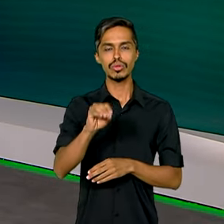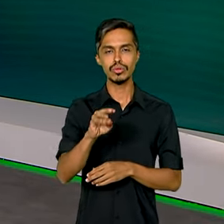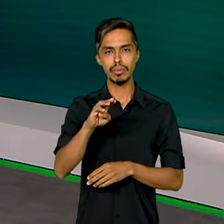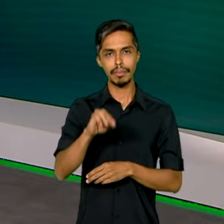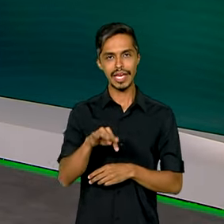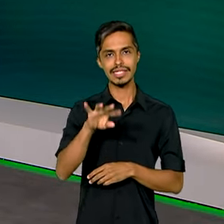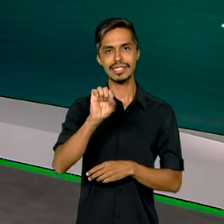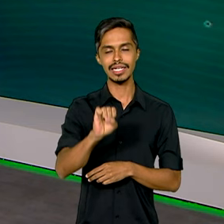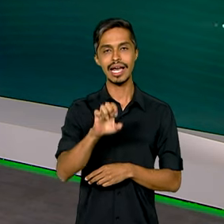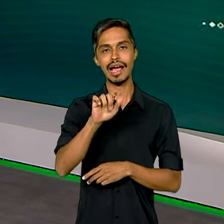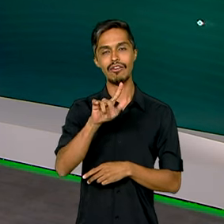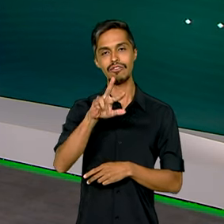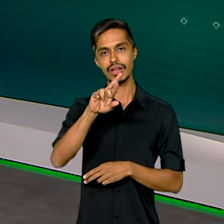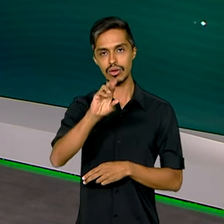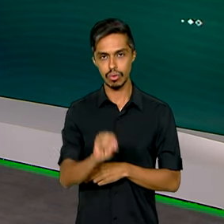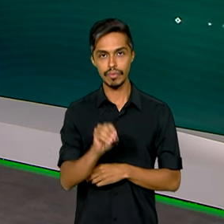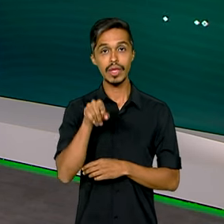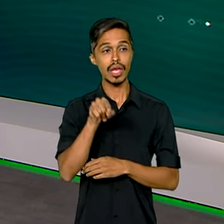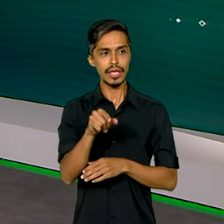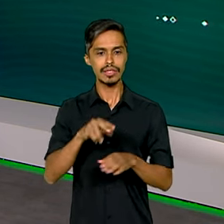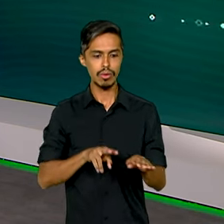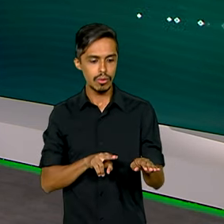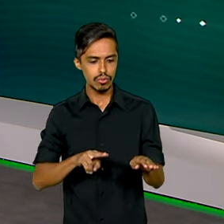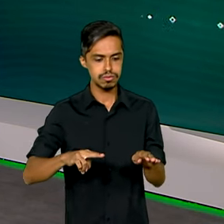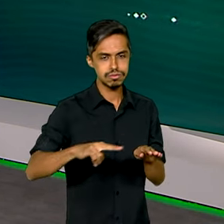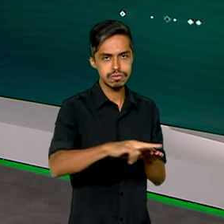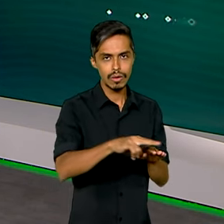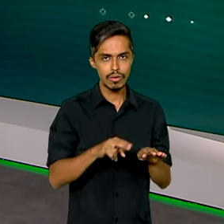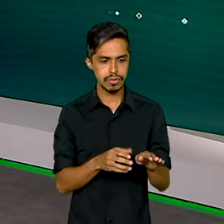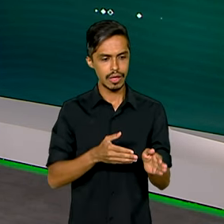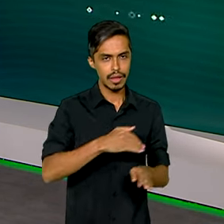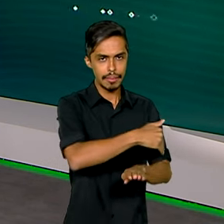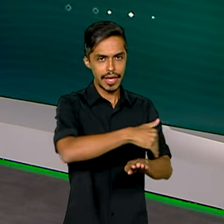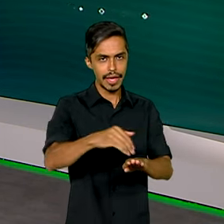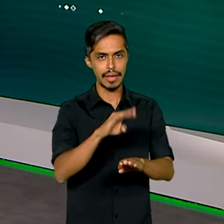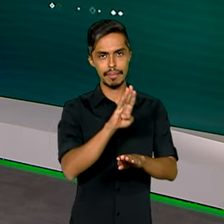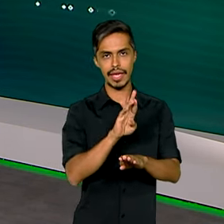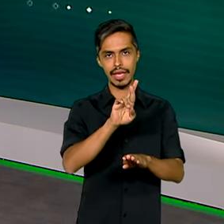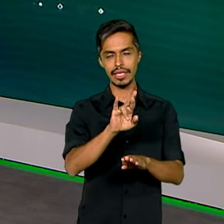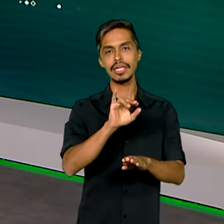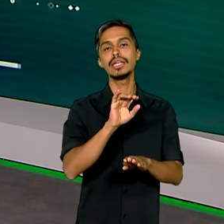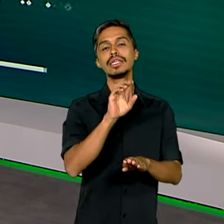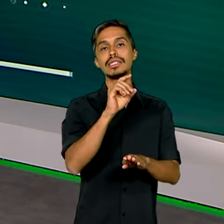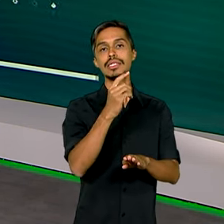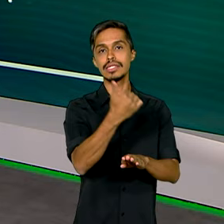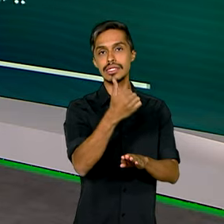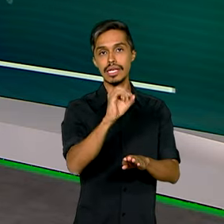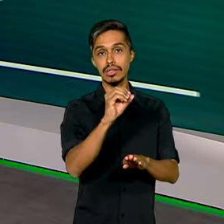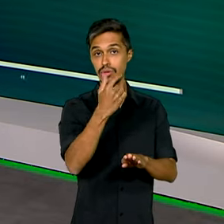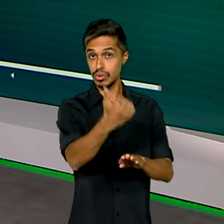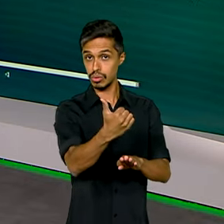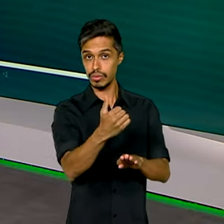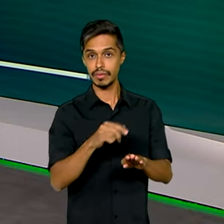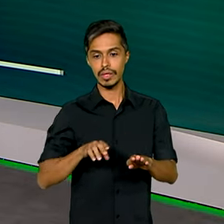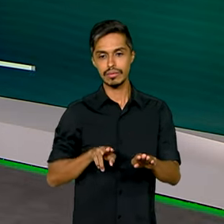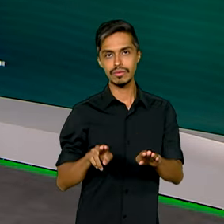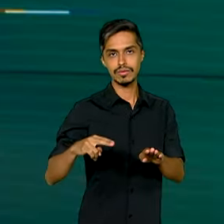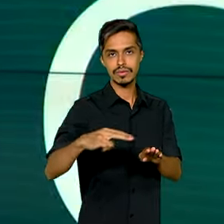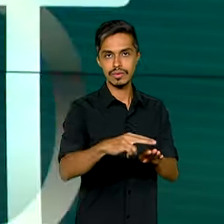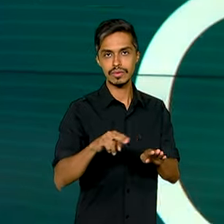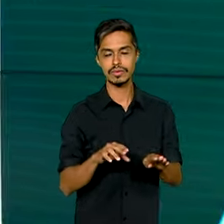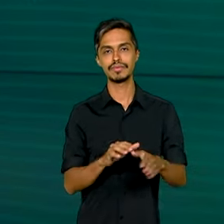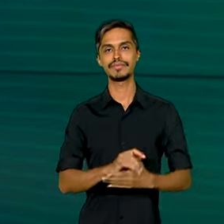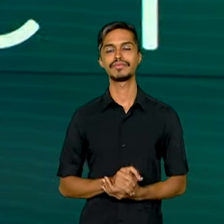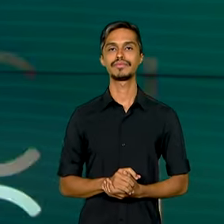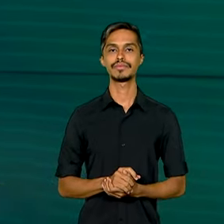uma obra que vai melhorar a vida de quem passa pela BR-101, na altura do município de Serra, no Espírito Santo. E